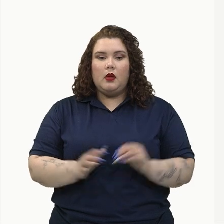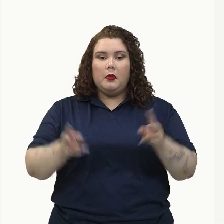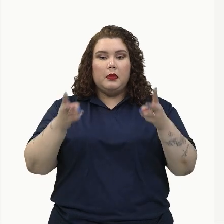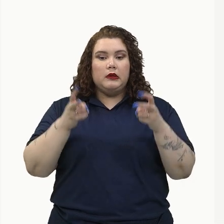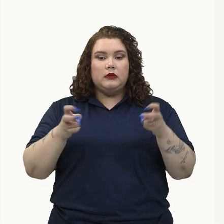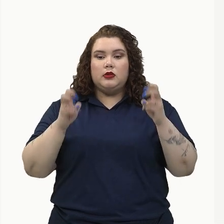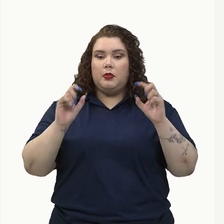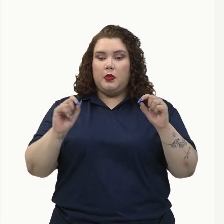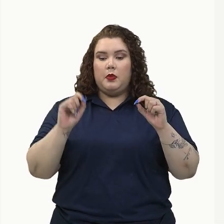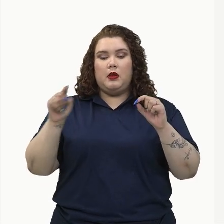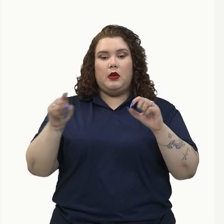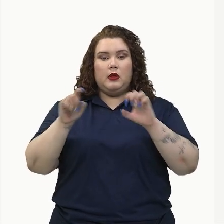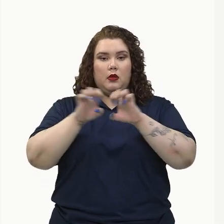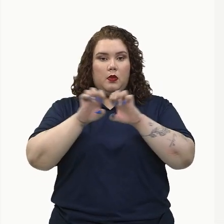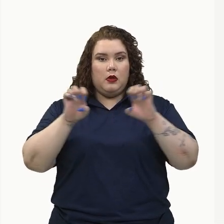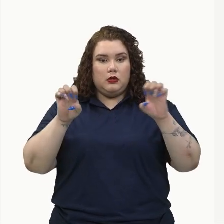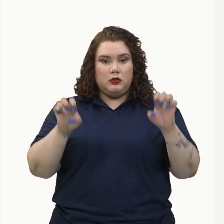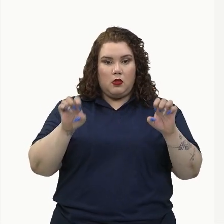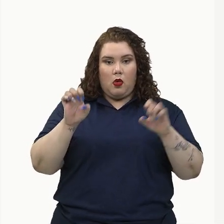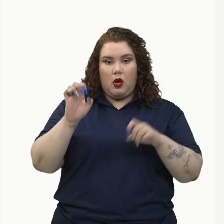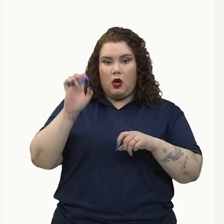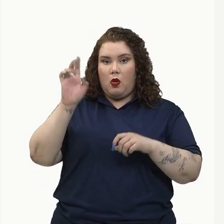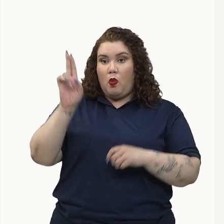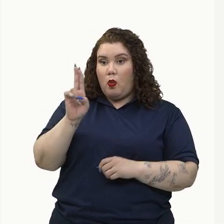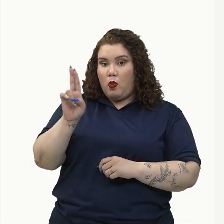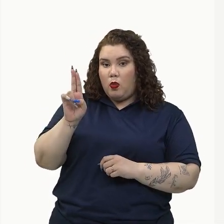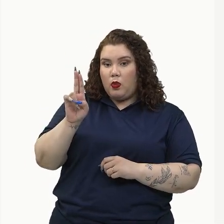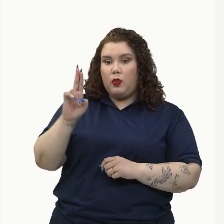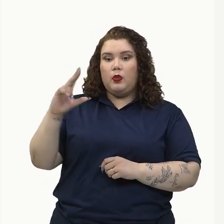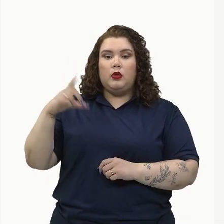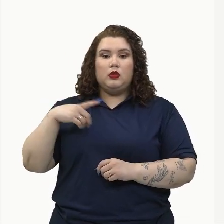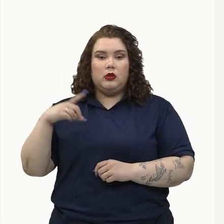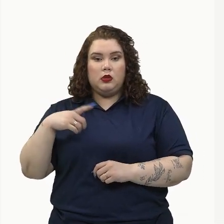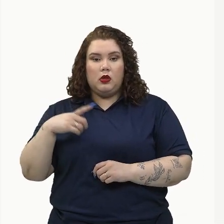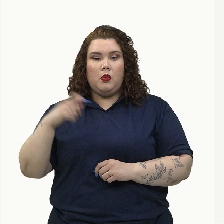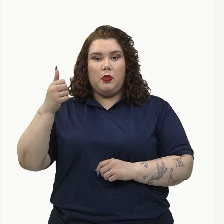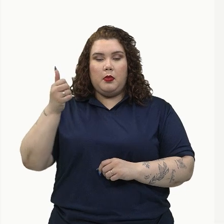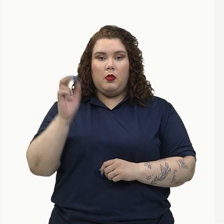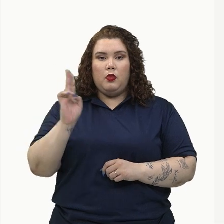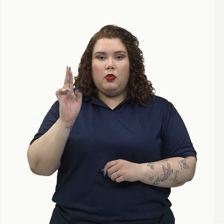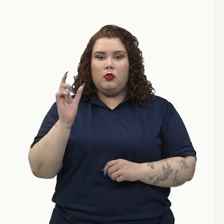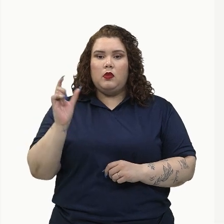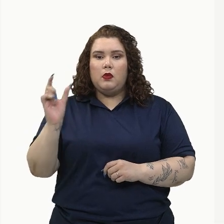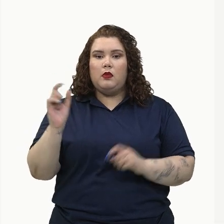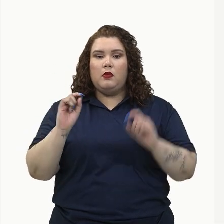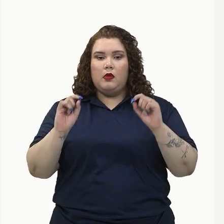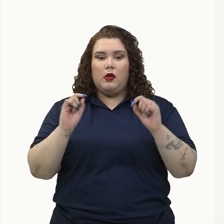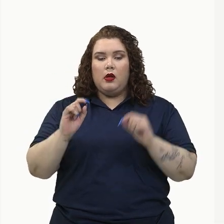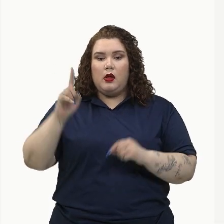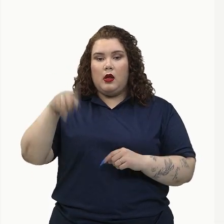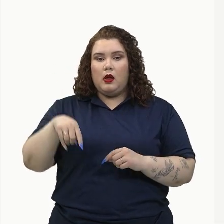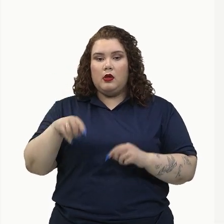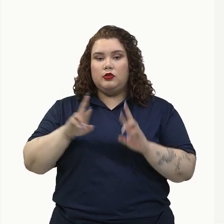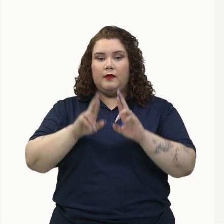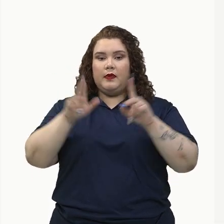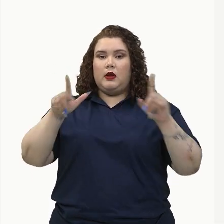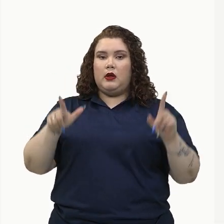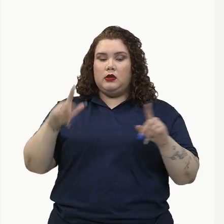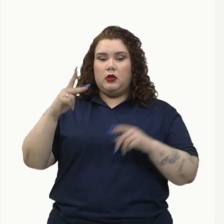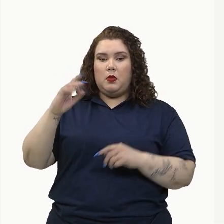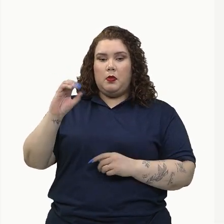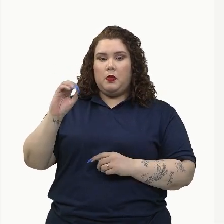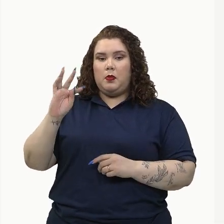aqui nessa equação, o U que aparece aqui na frente, no primeiro membro, é a diferença de